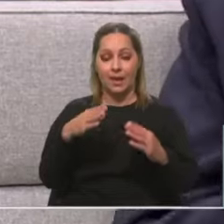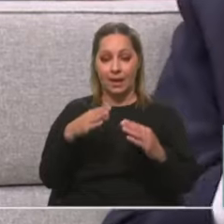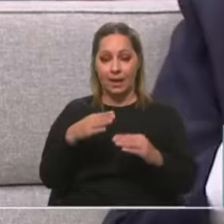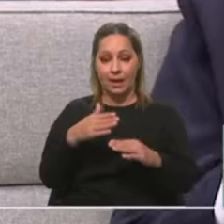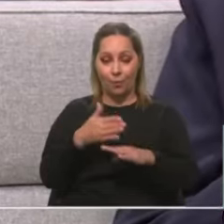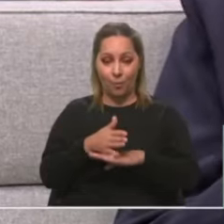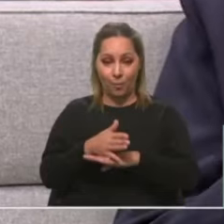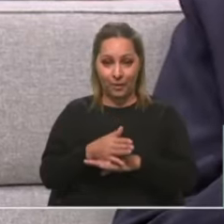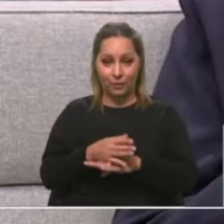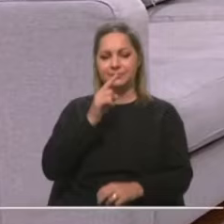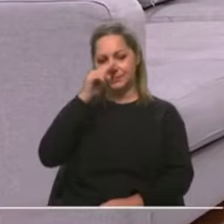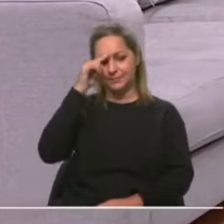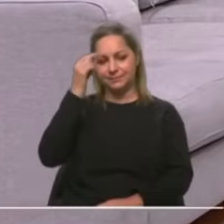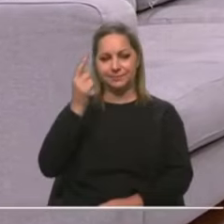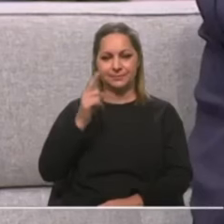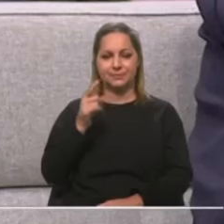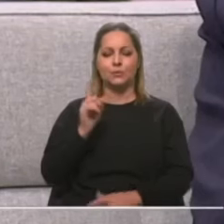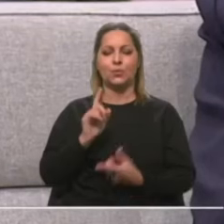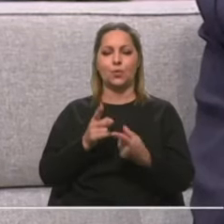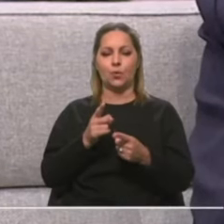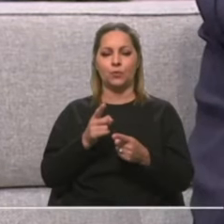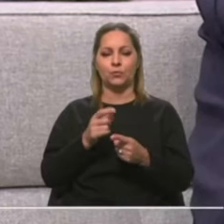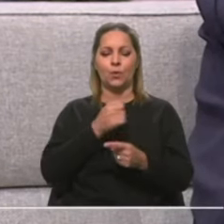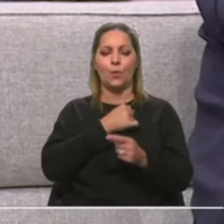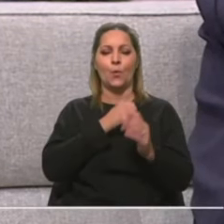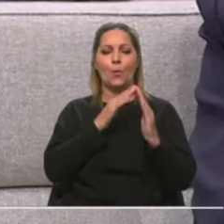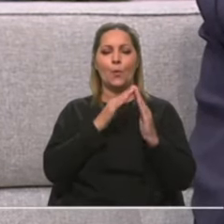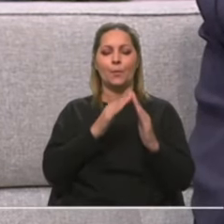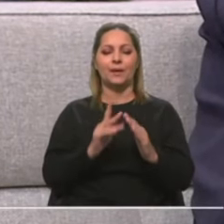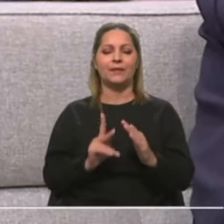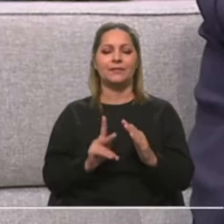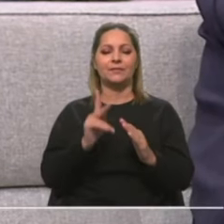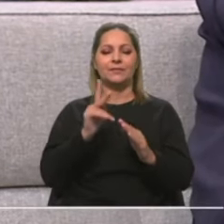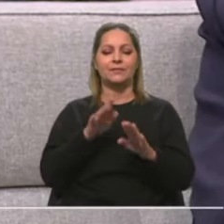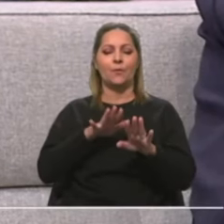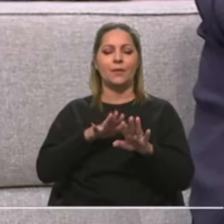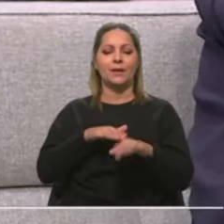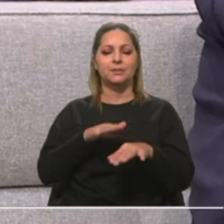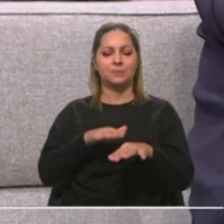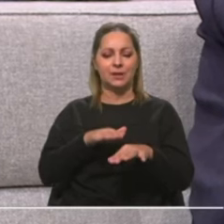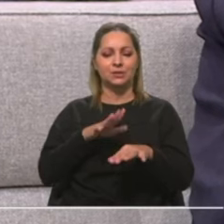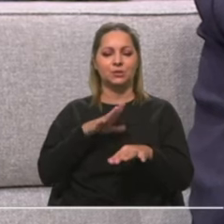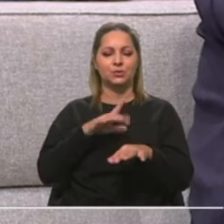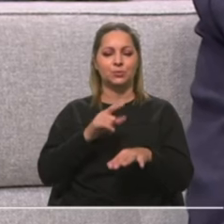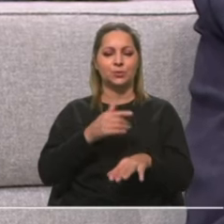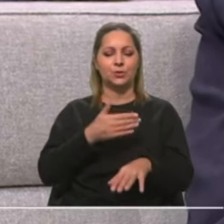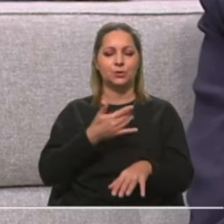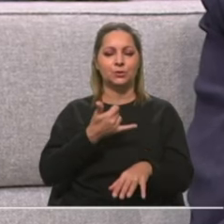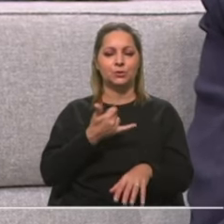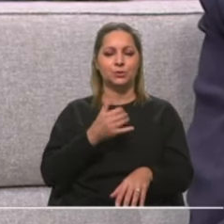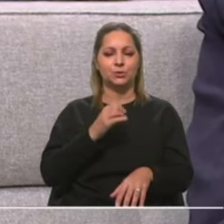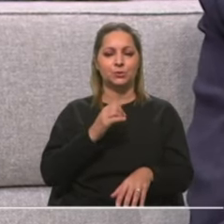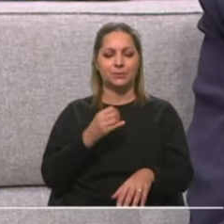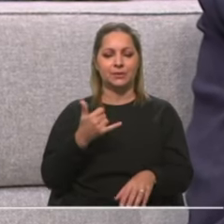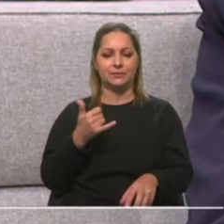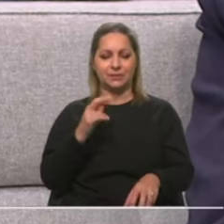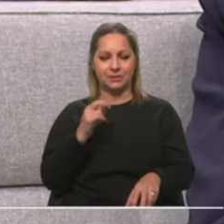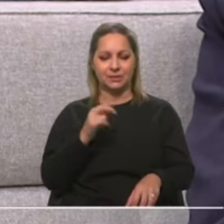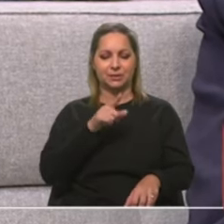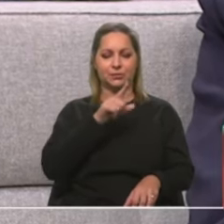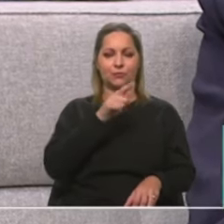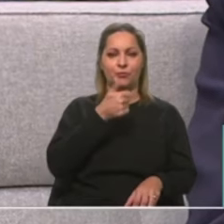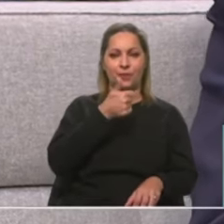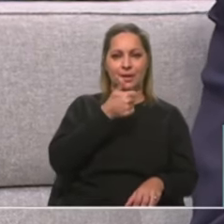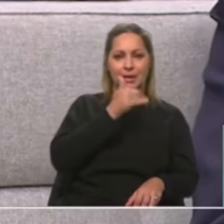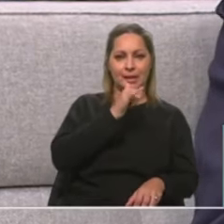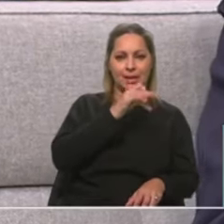as relíquias de São Vicente. Qual foi o bairro vencedor das marchas populares de Lisboa em 2023? Então, esse foi a Bica.